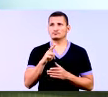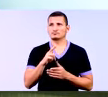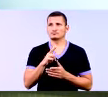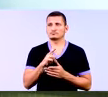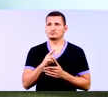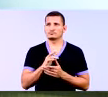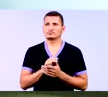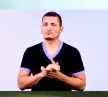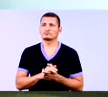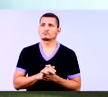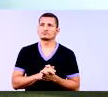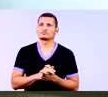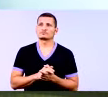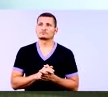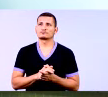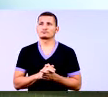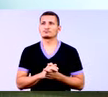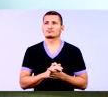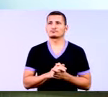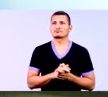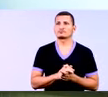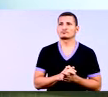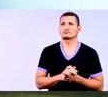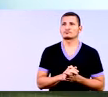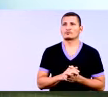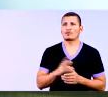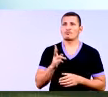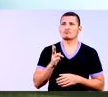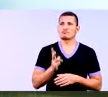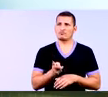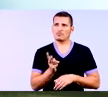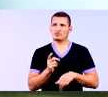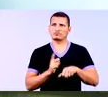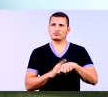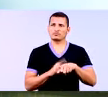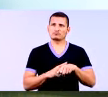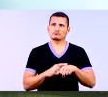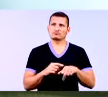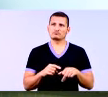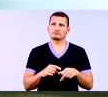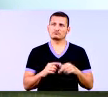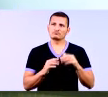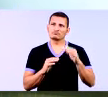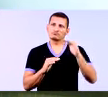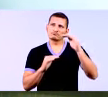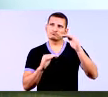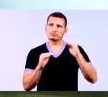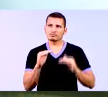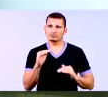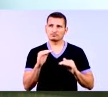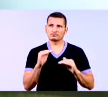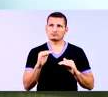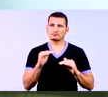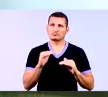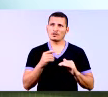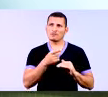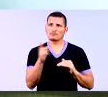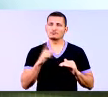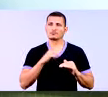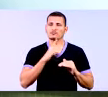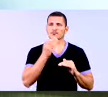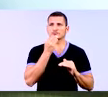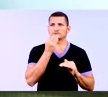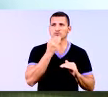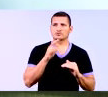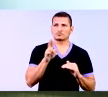executar funções cada vez mais rápidas, ao mesmo tempo, eu caio o rendimento. Não sei se vocês já tiveram oportunidade de usar algum notebook,